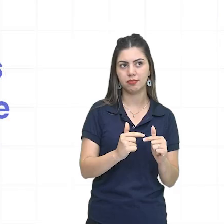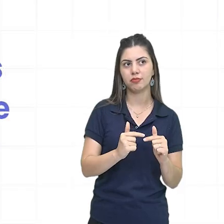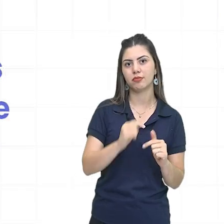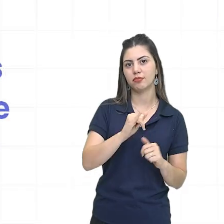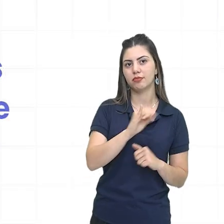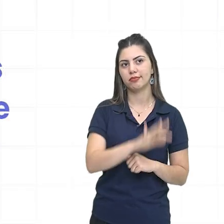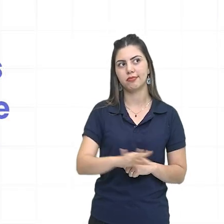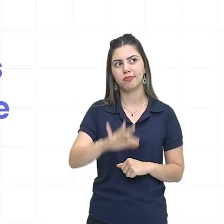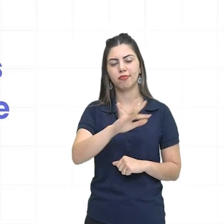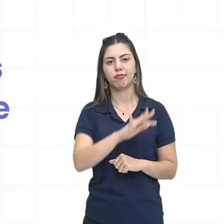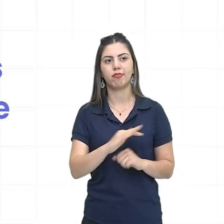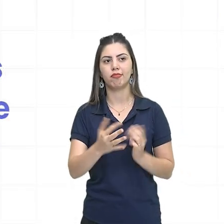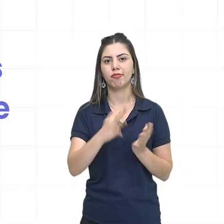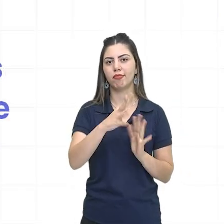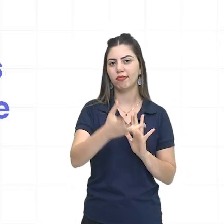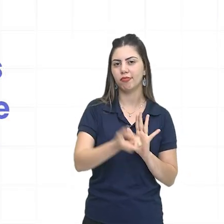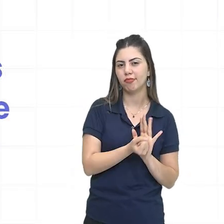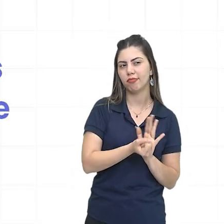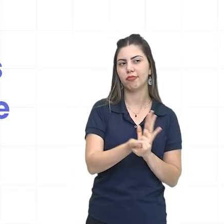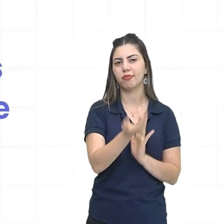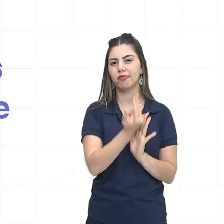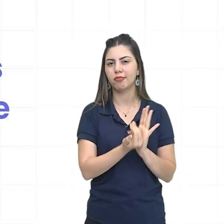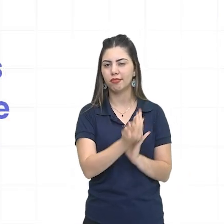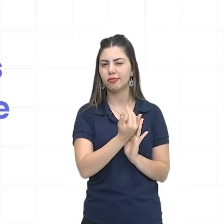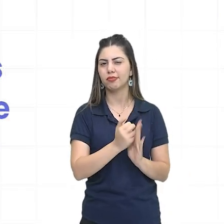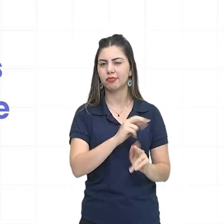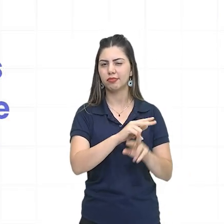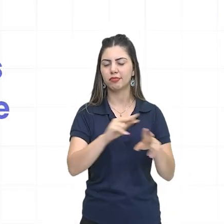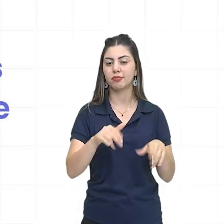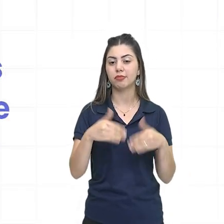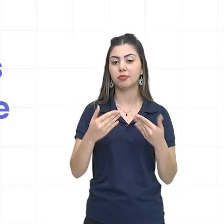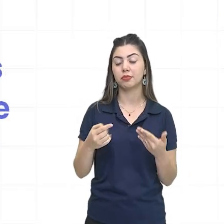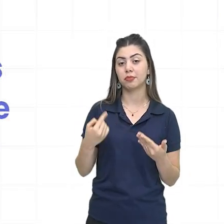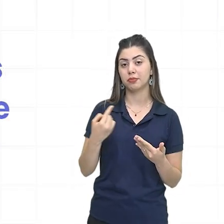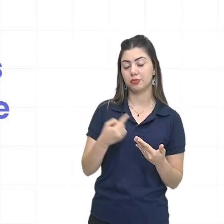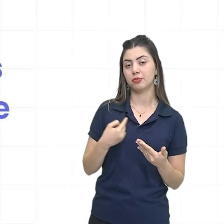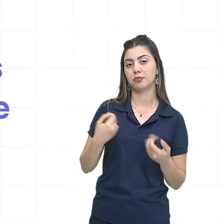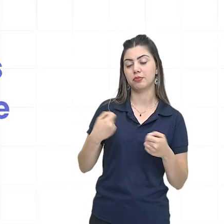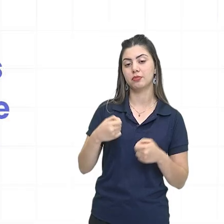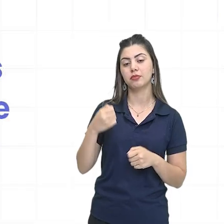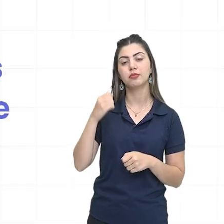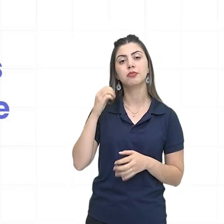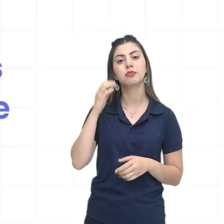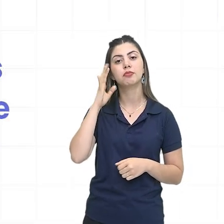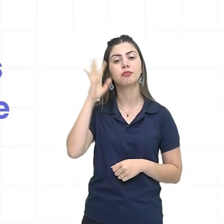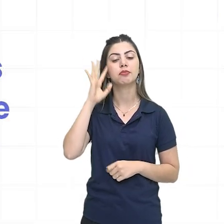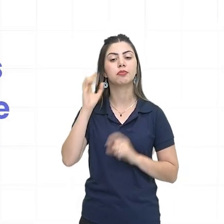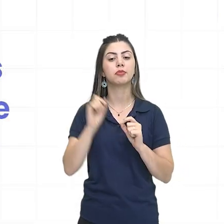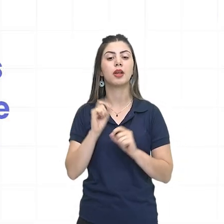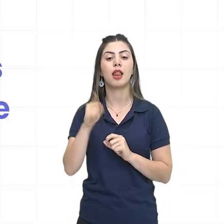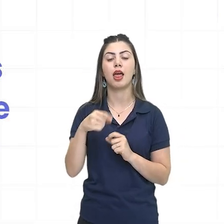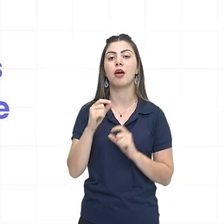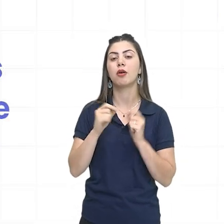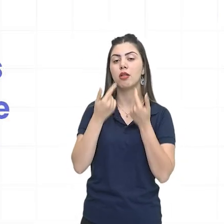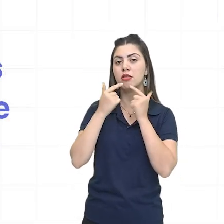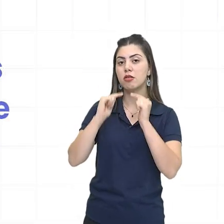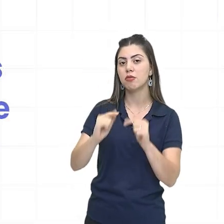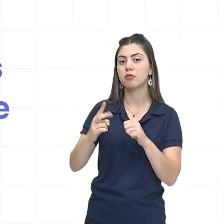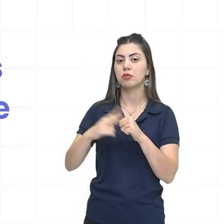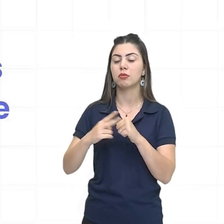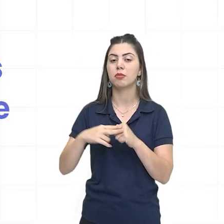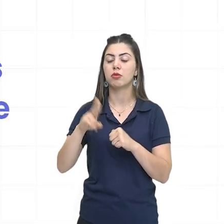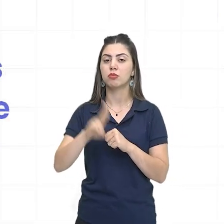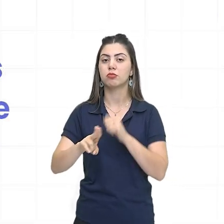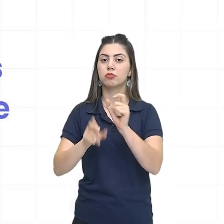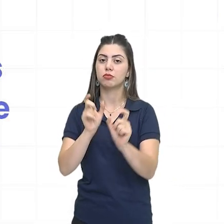verbal. Importante pensar que a linguagem verbal ela é composta por palavras, e